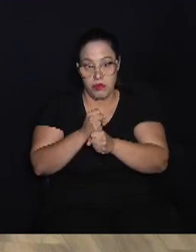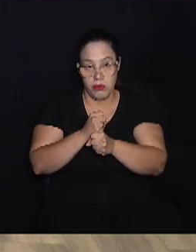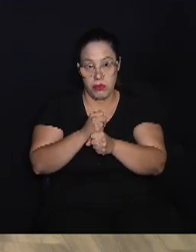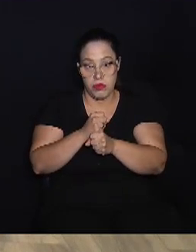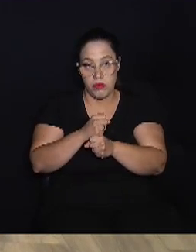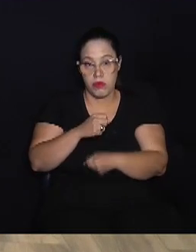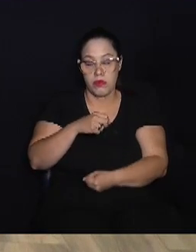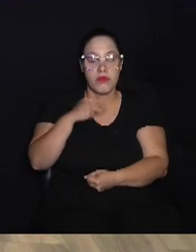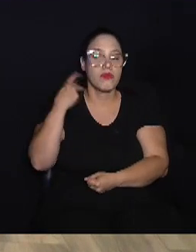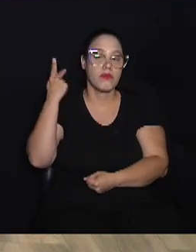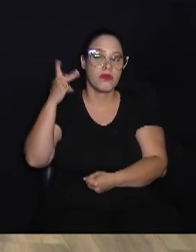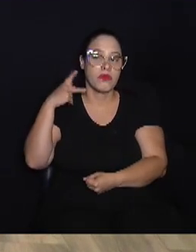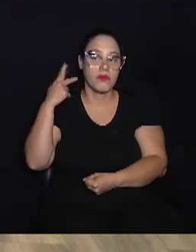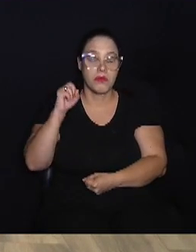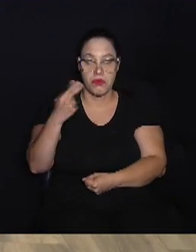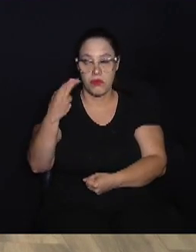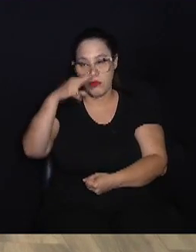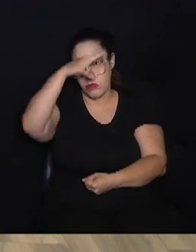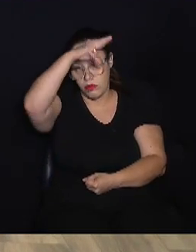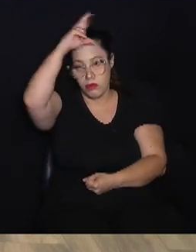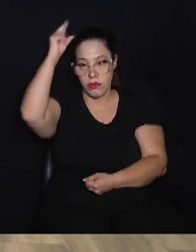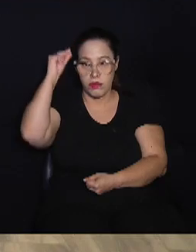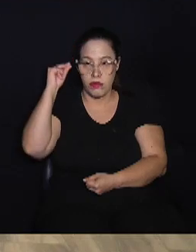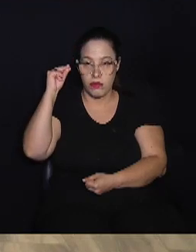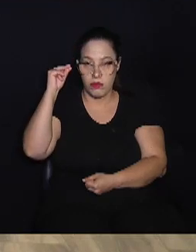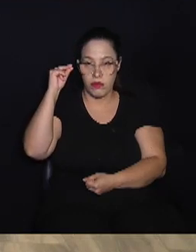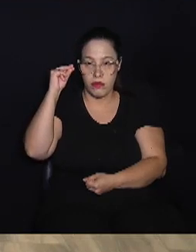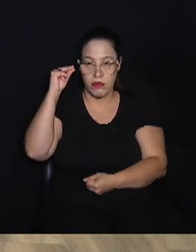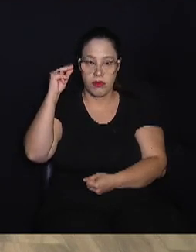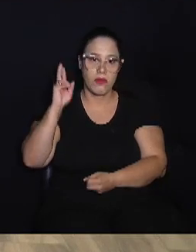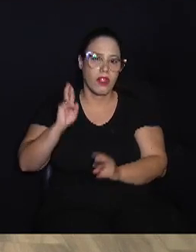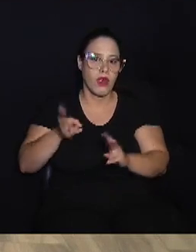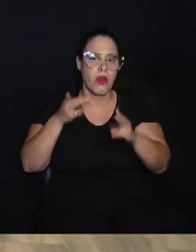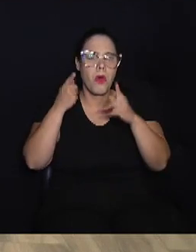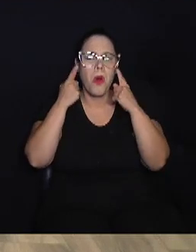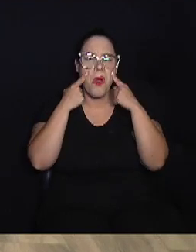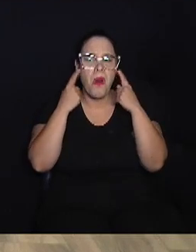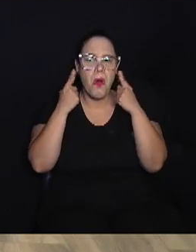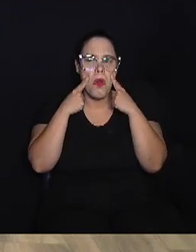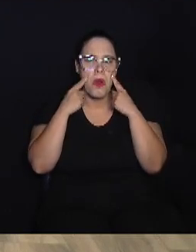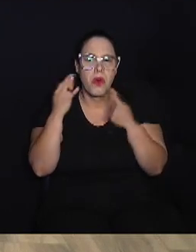de vereador ou então de prefeito, sempre está ligado numa coisa